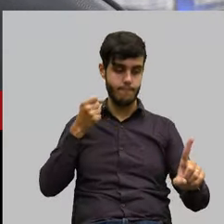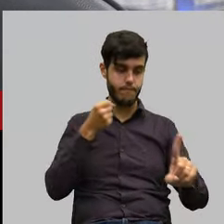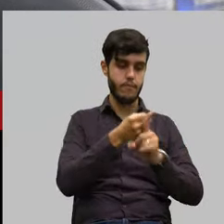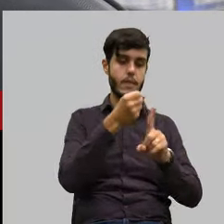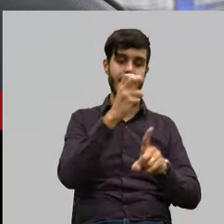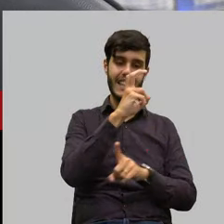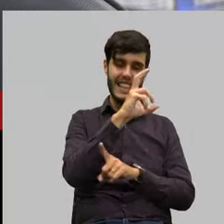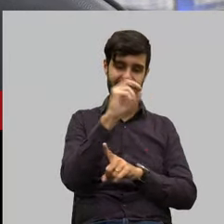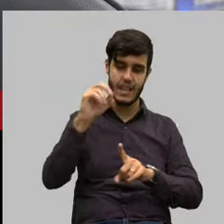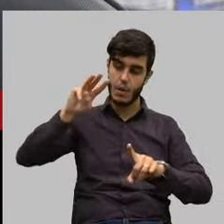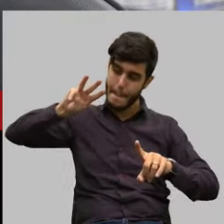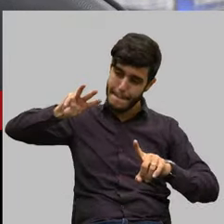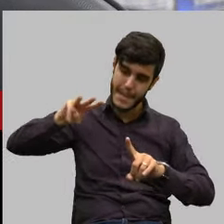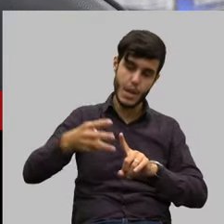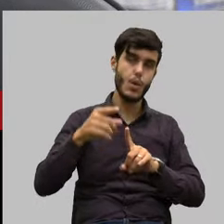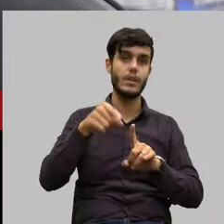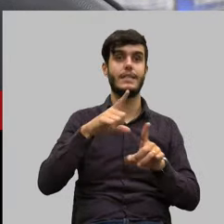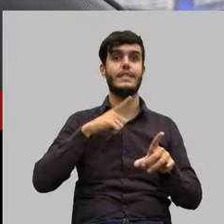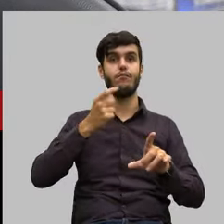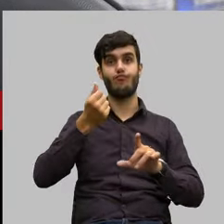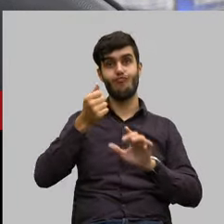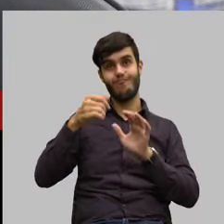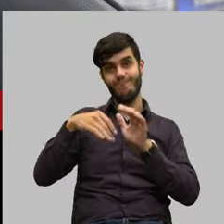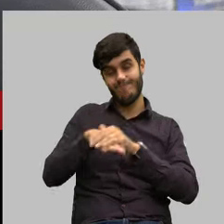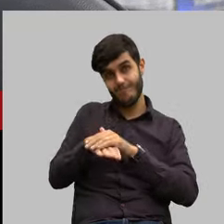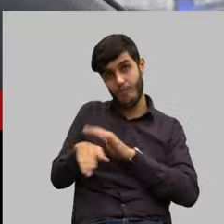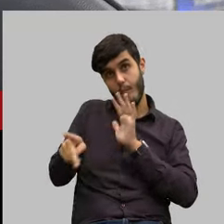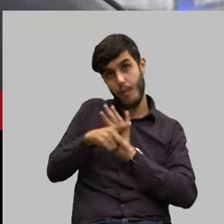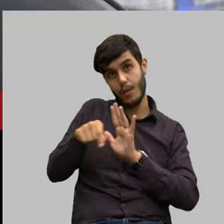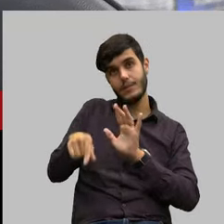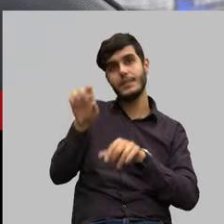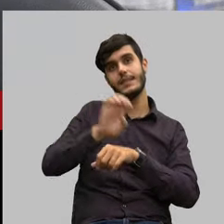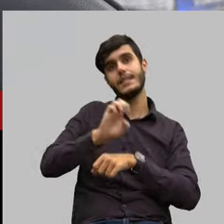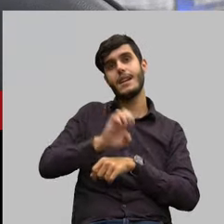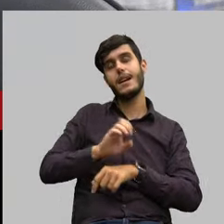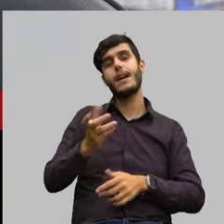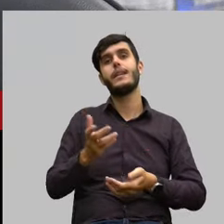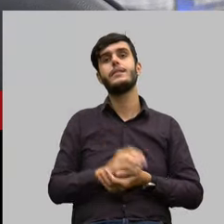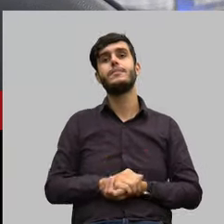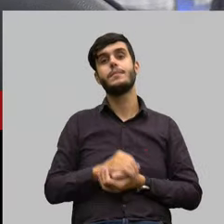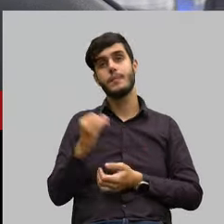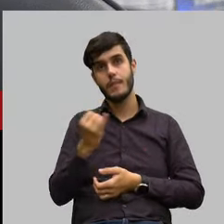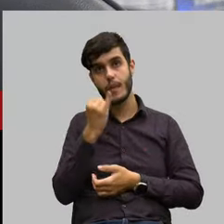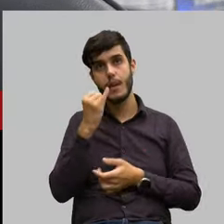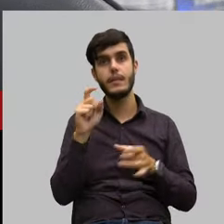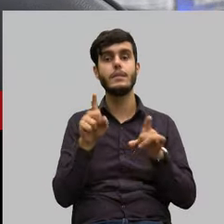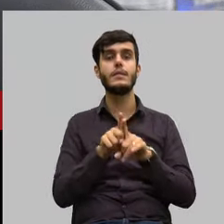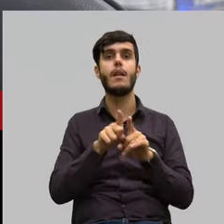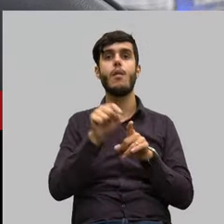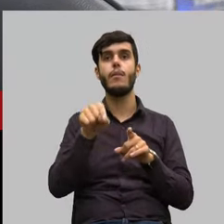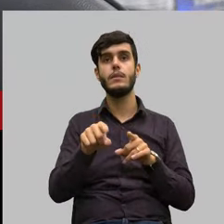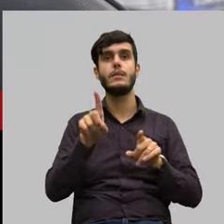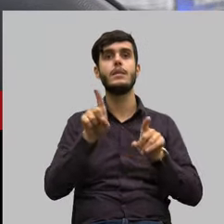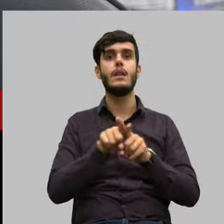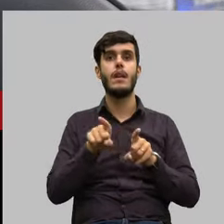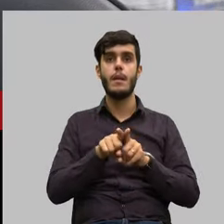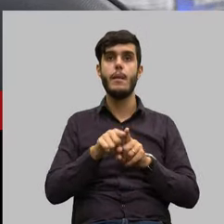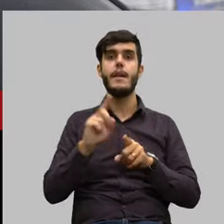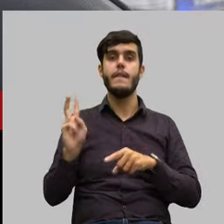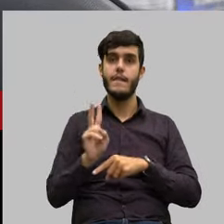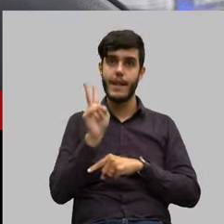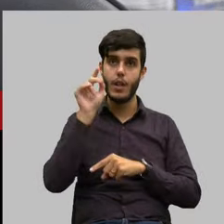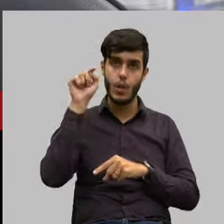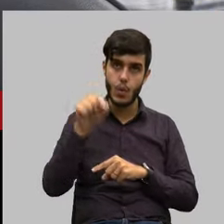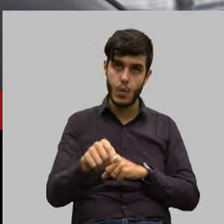Estado eh nós temos e é importante ressaltar a nossa constante valorização pela pela